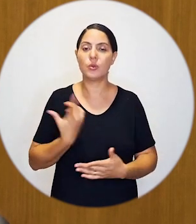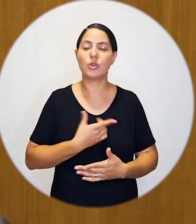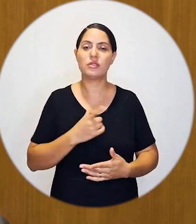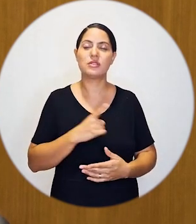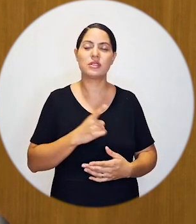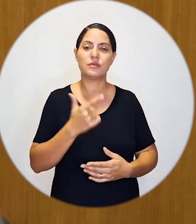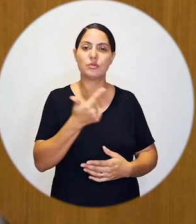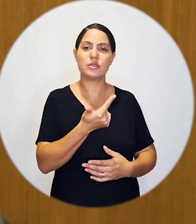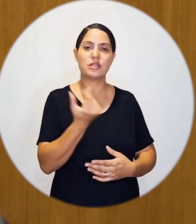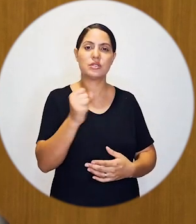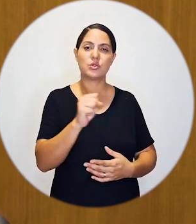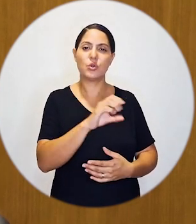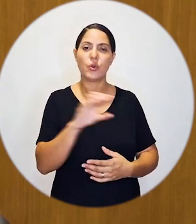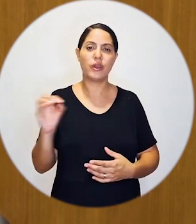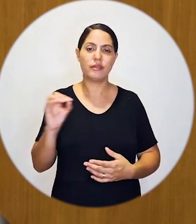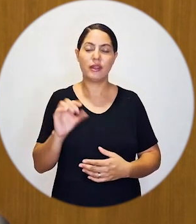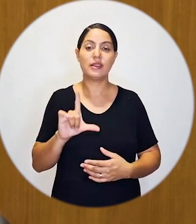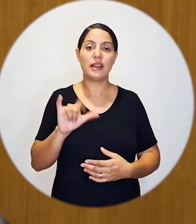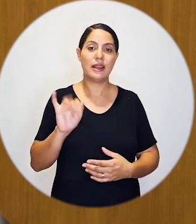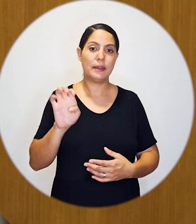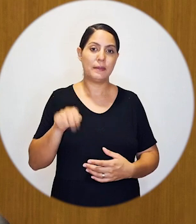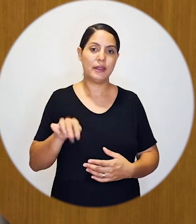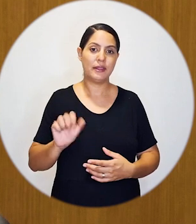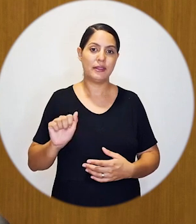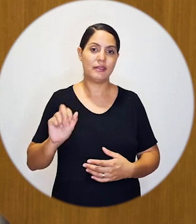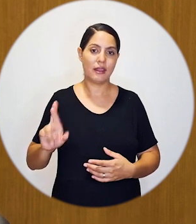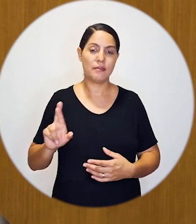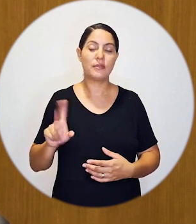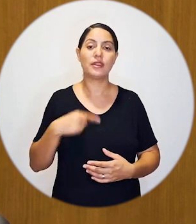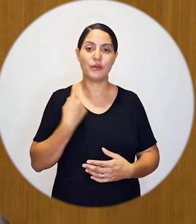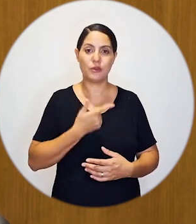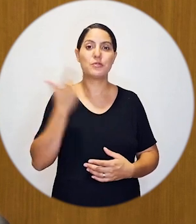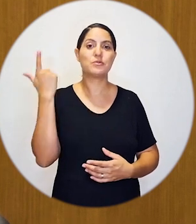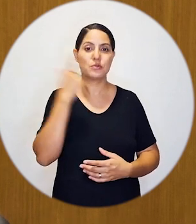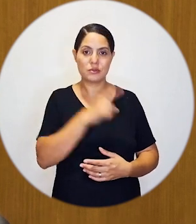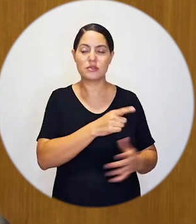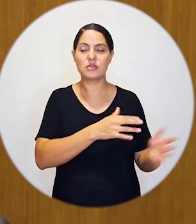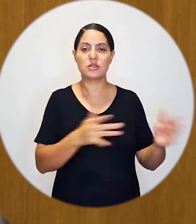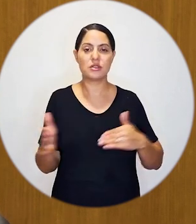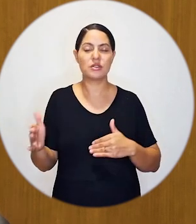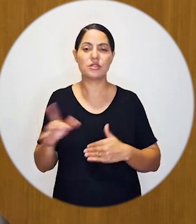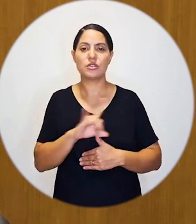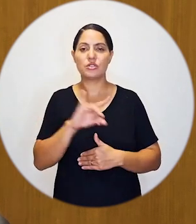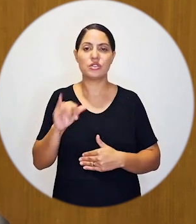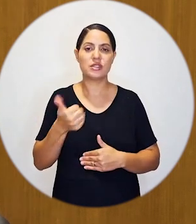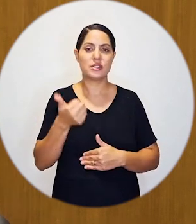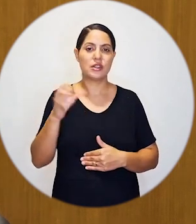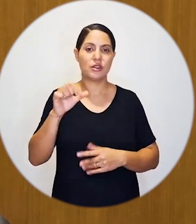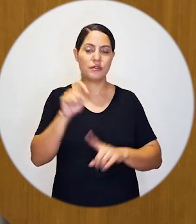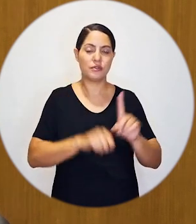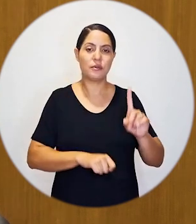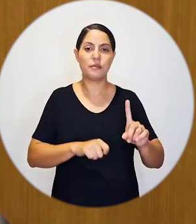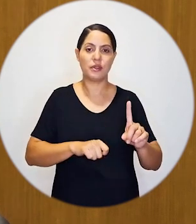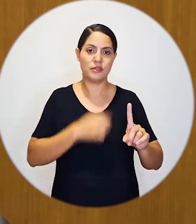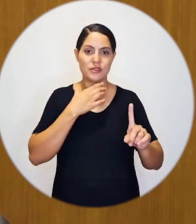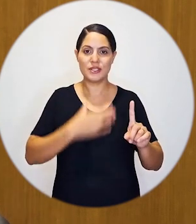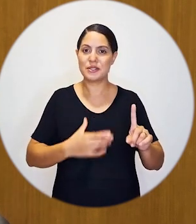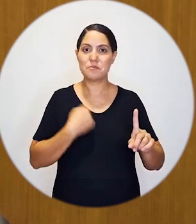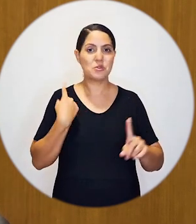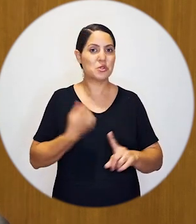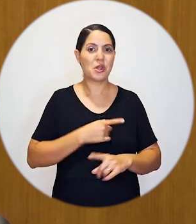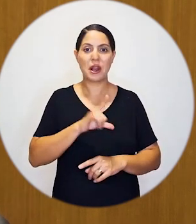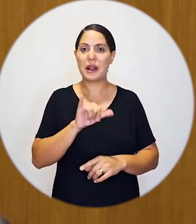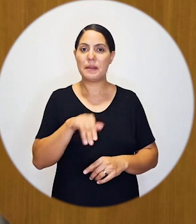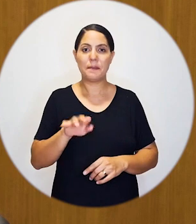280 liminares pendentes de apreciação e fechamos o dia 19 de dezembro, o último dia antes do recesso, sem nenhuma